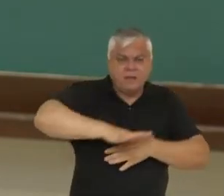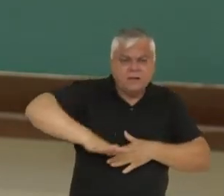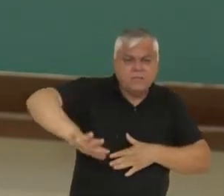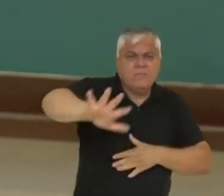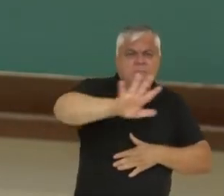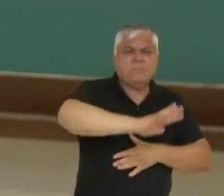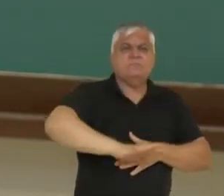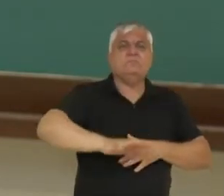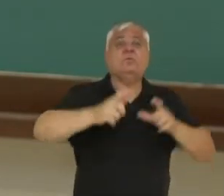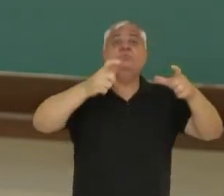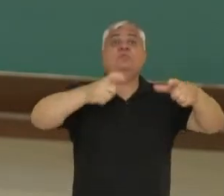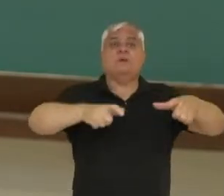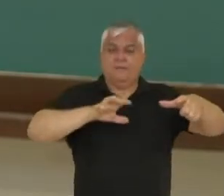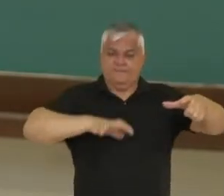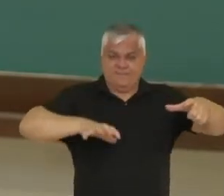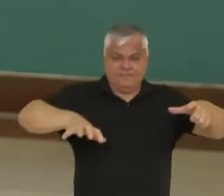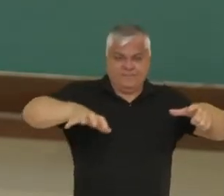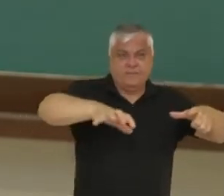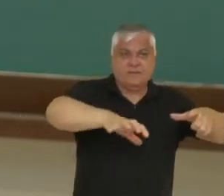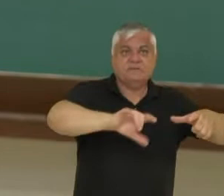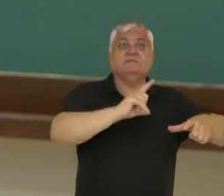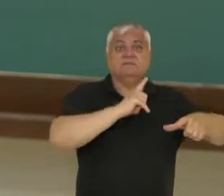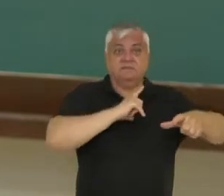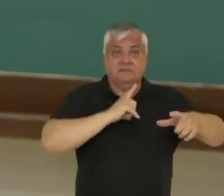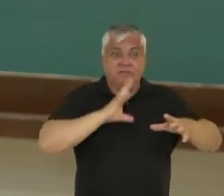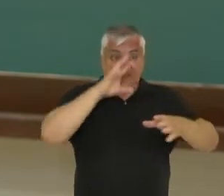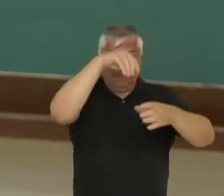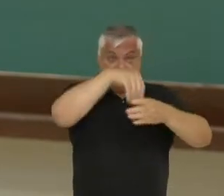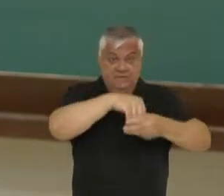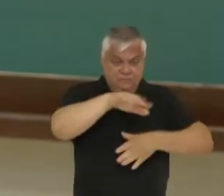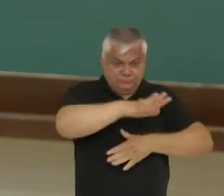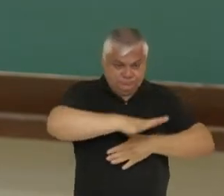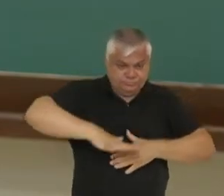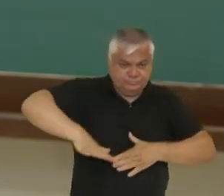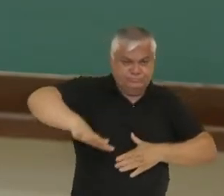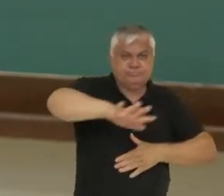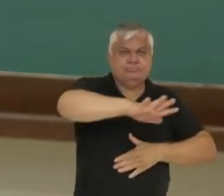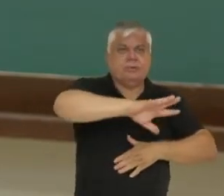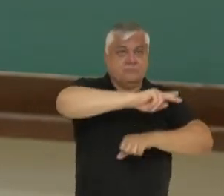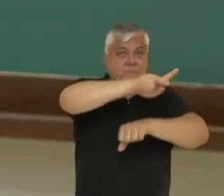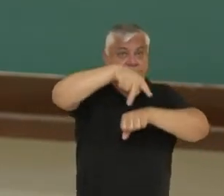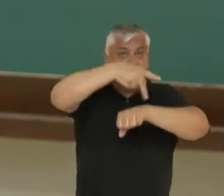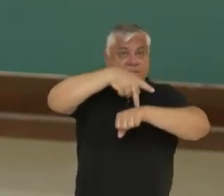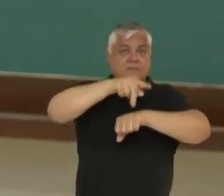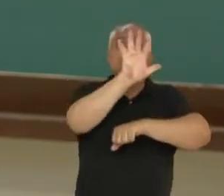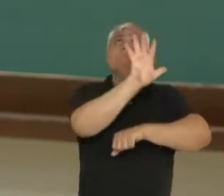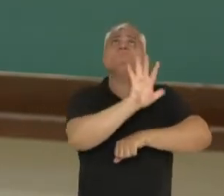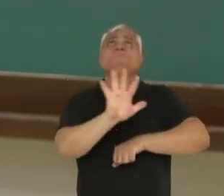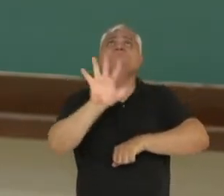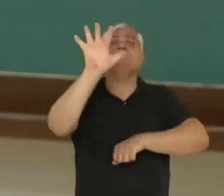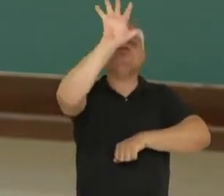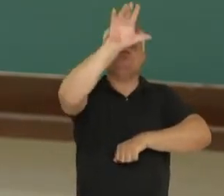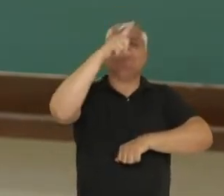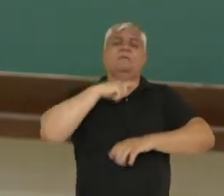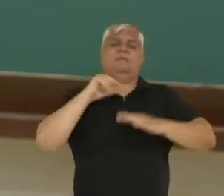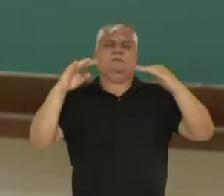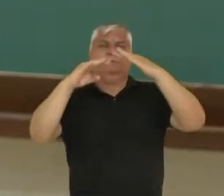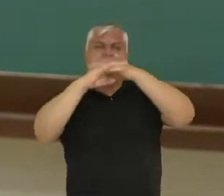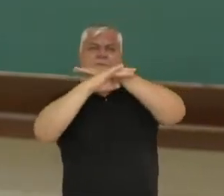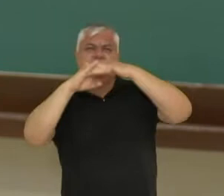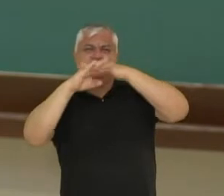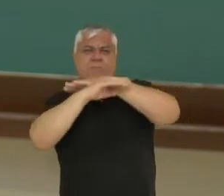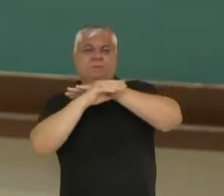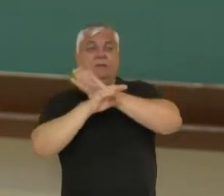de um determinado lugar. Nós vamos ter dentro de uma área territorial de um país, logicamente, uma área urbana e uma área